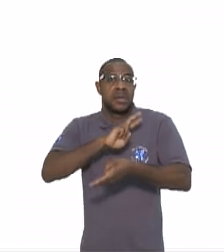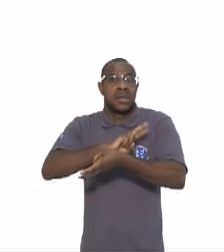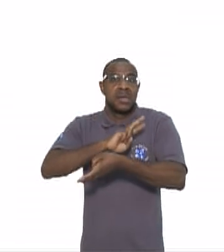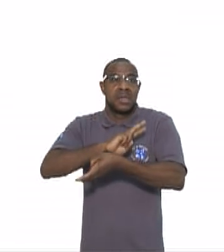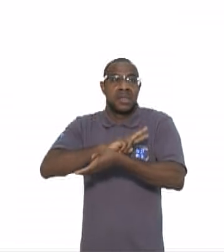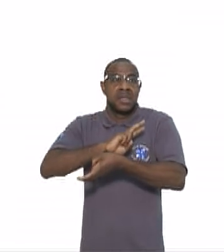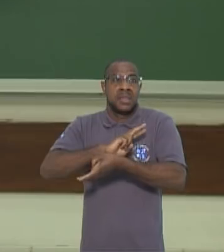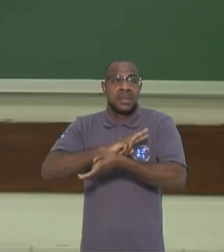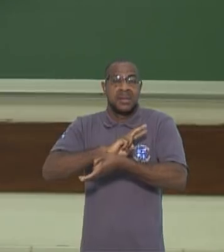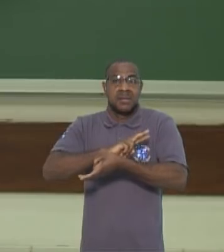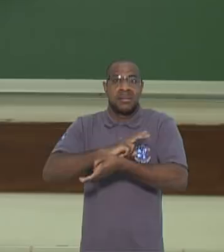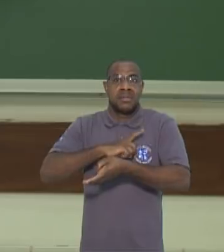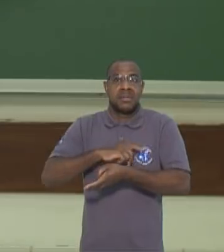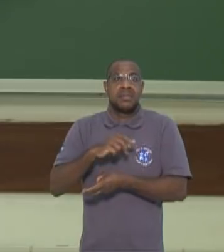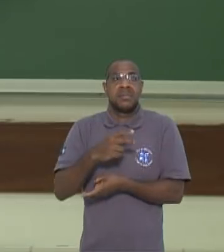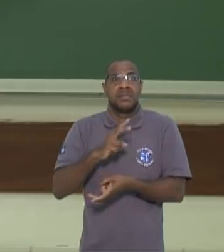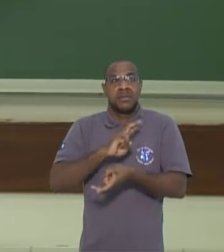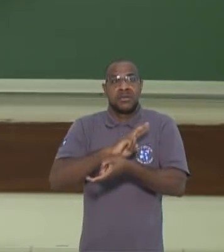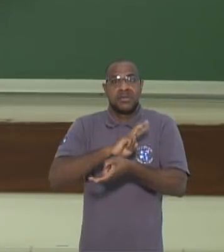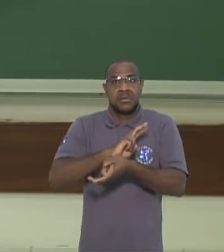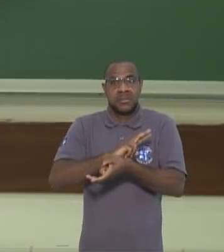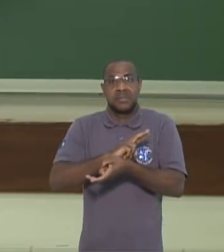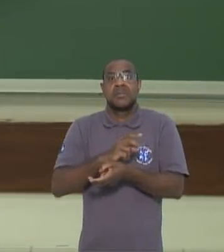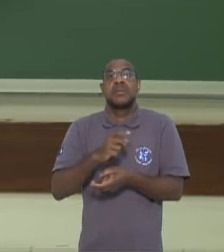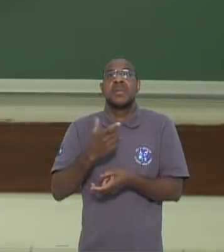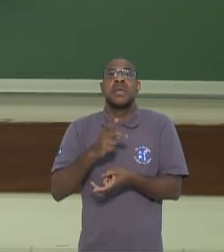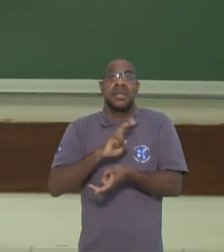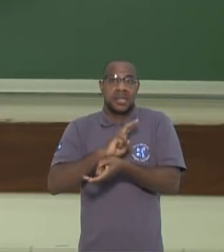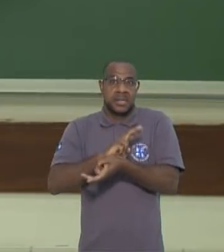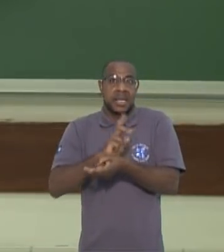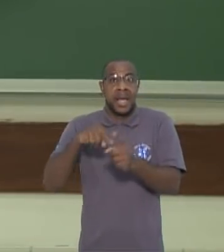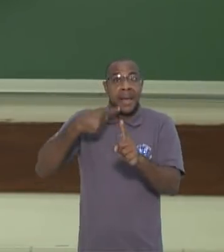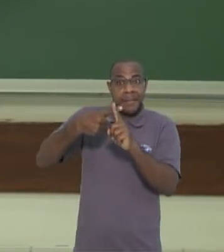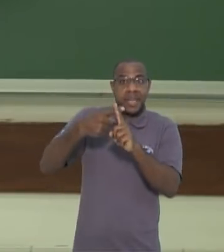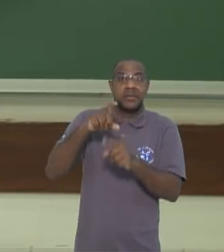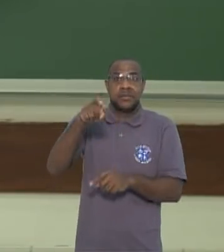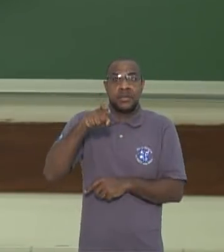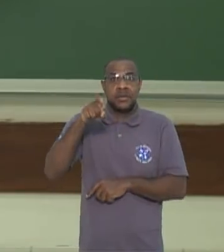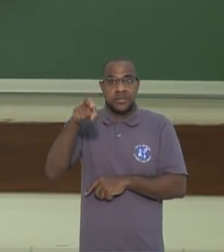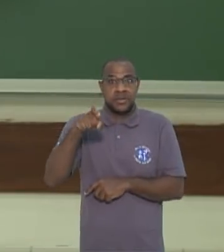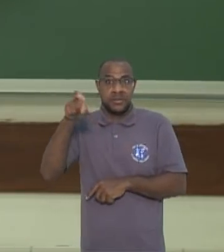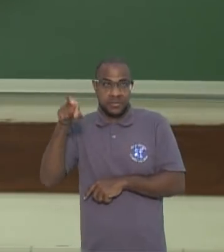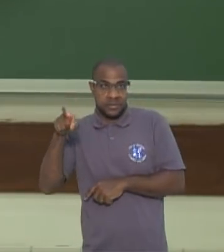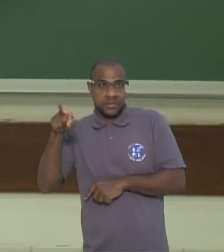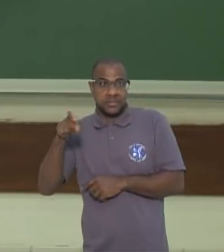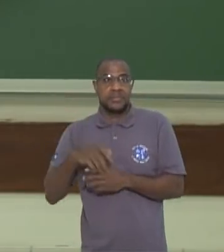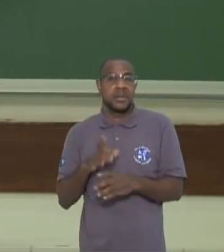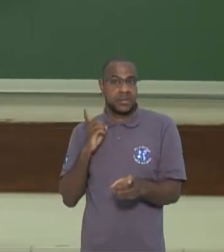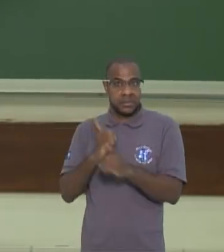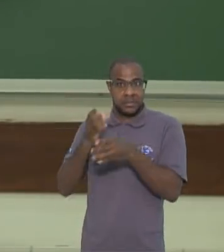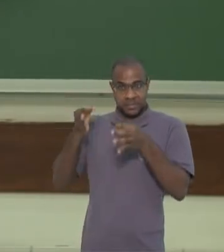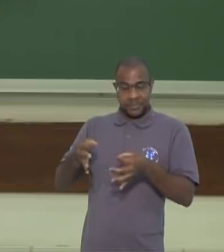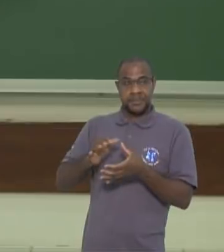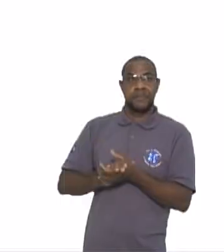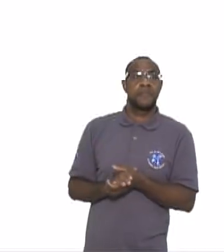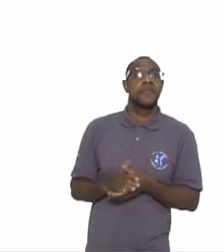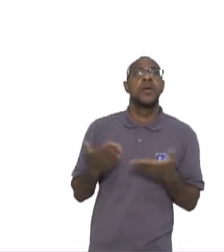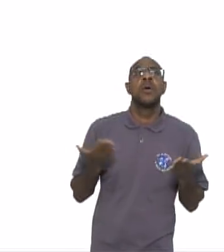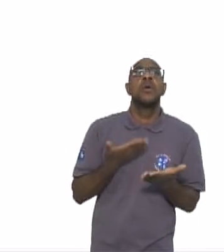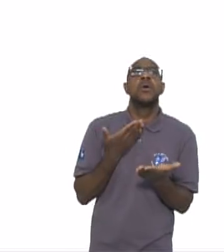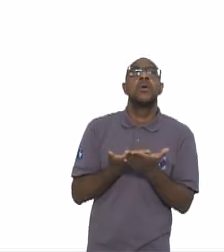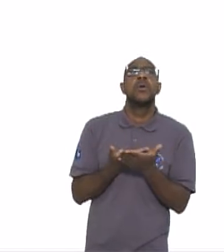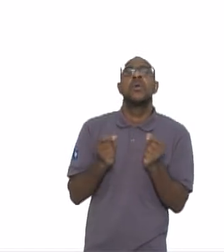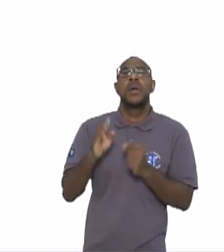sexual extra. Verdade, né? X, X, X. A gente descobriu a alternativa correta. Gente, o que a gente viu na aula de hoje, então? A gente estudou